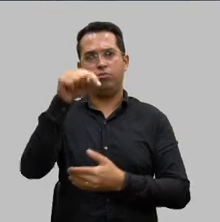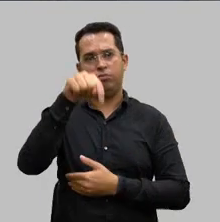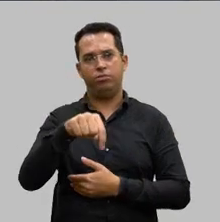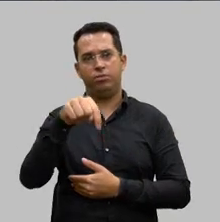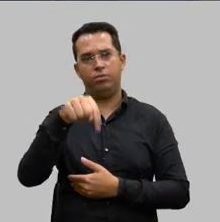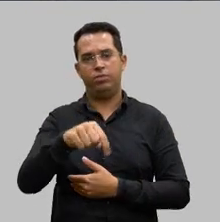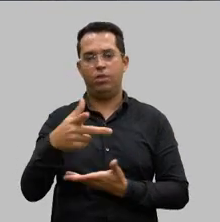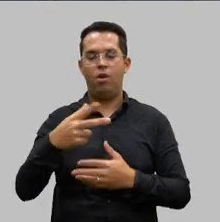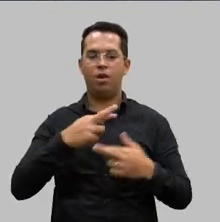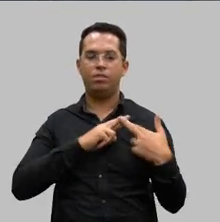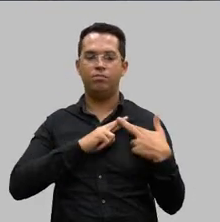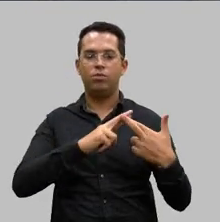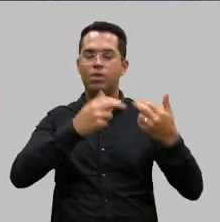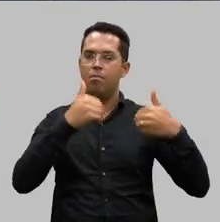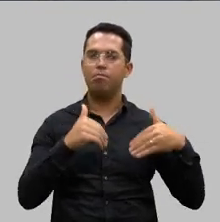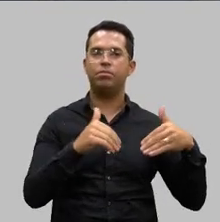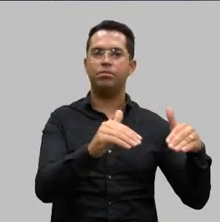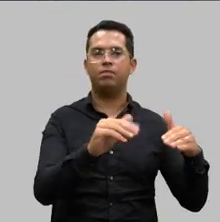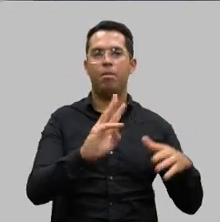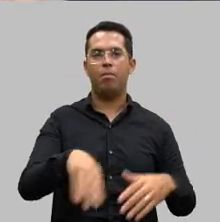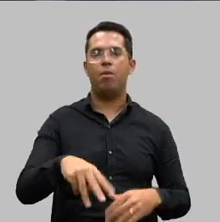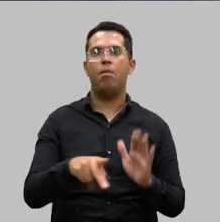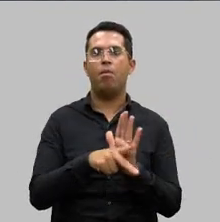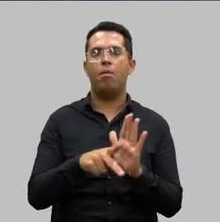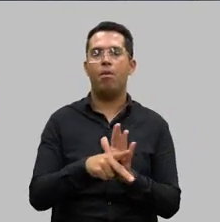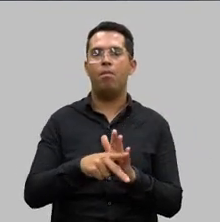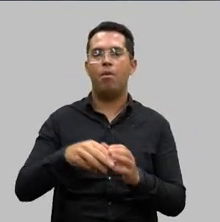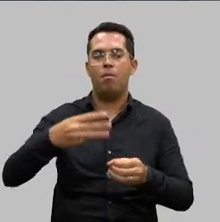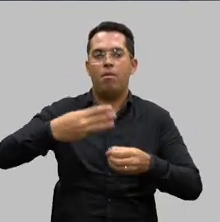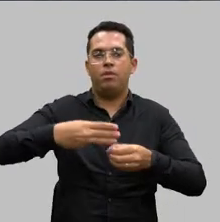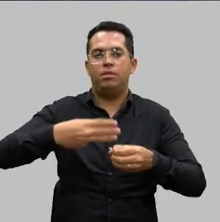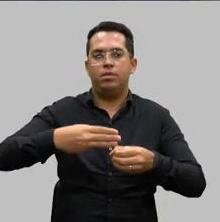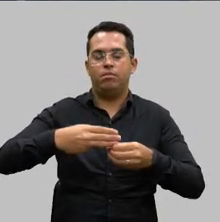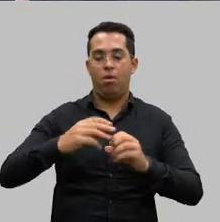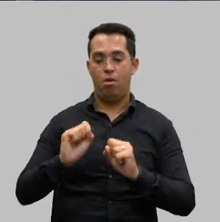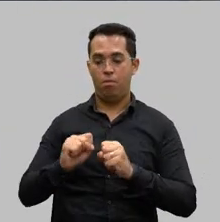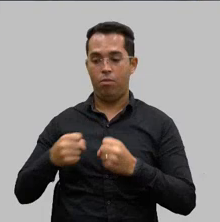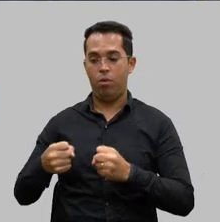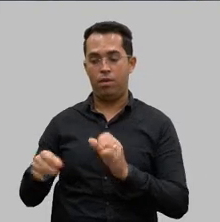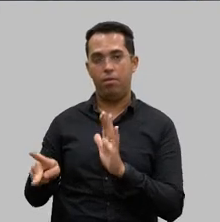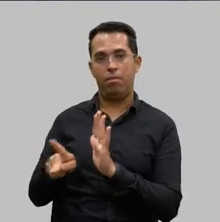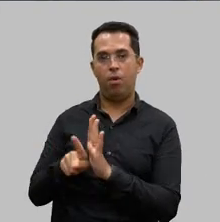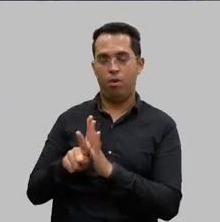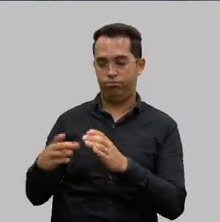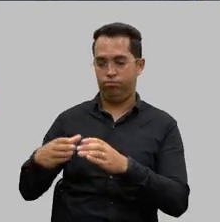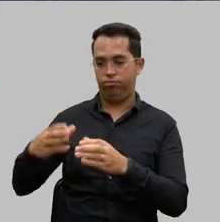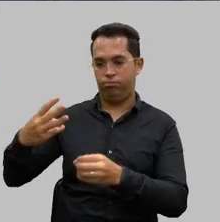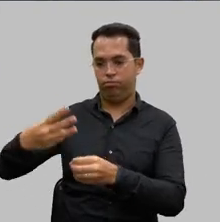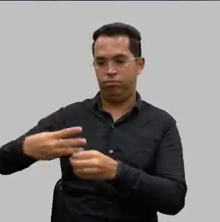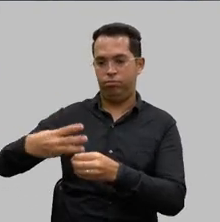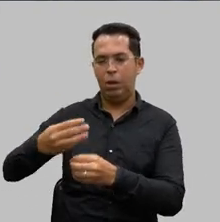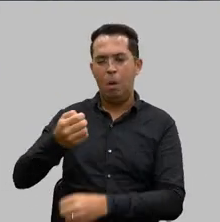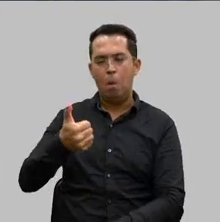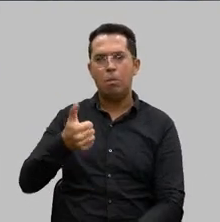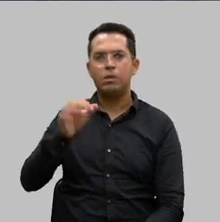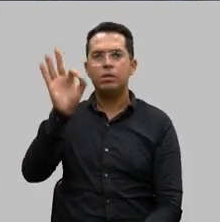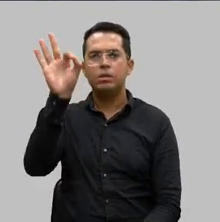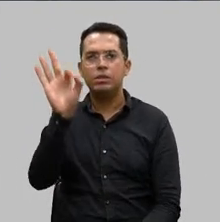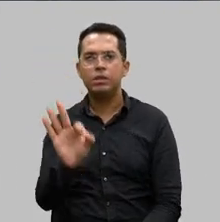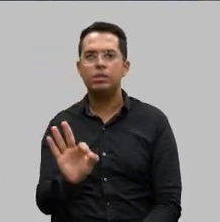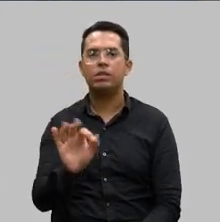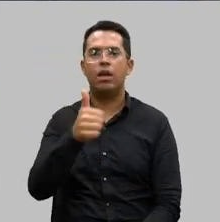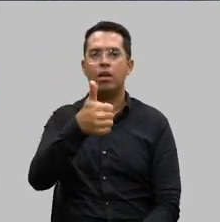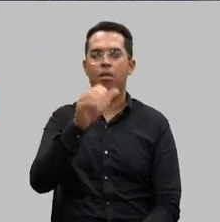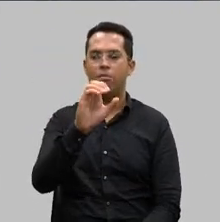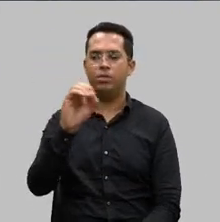jogar responsabilidade para município poder público municipal em quase que 100% dos municípios de Minas